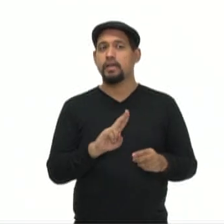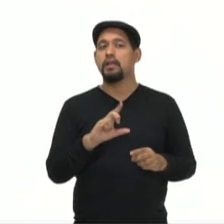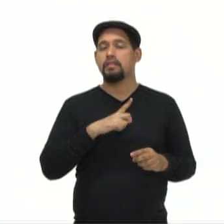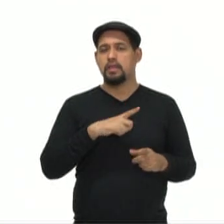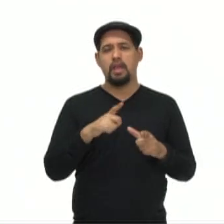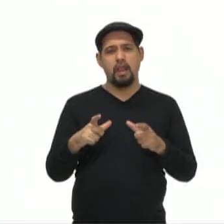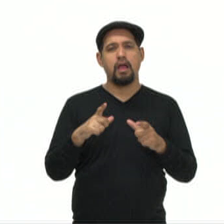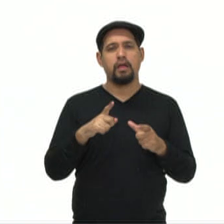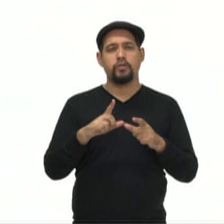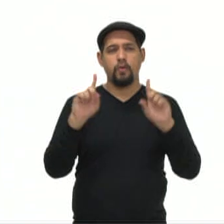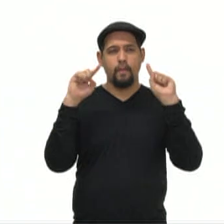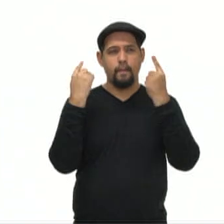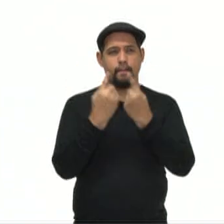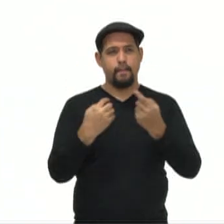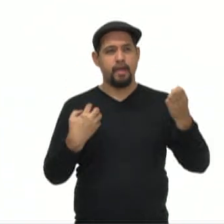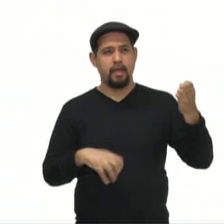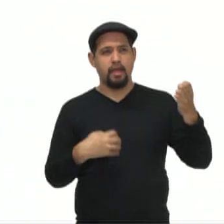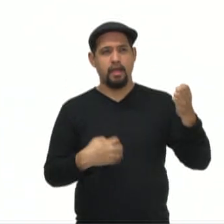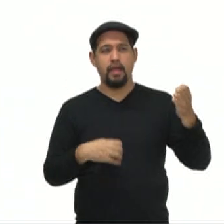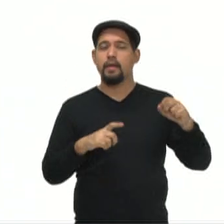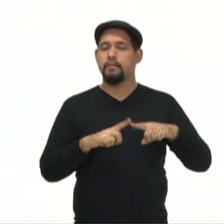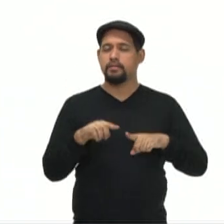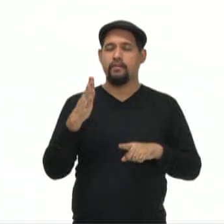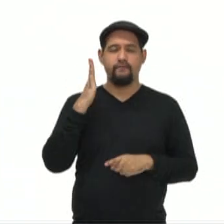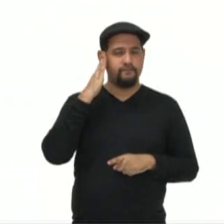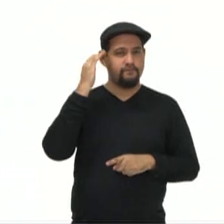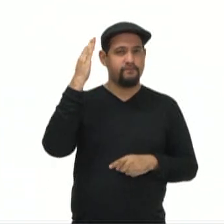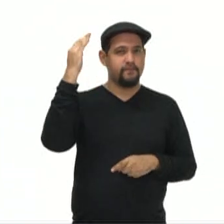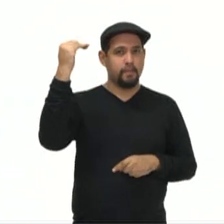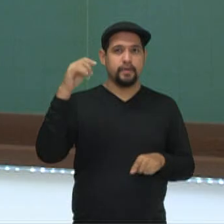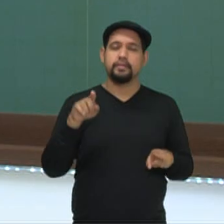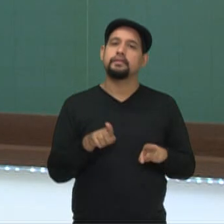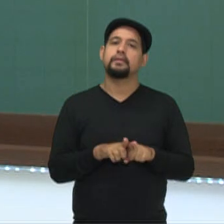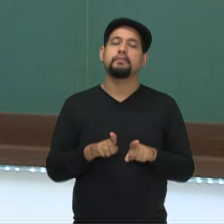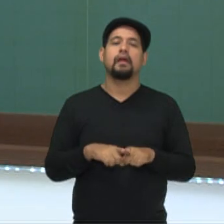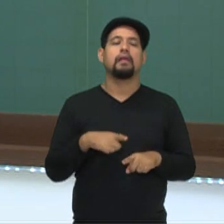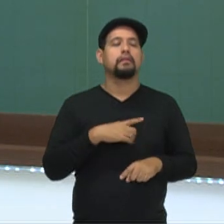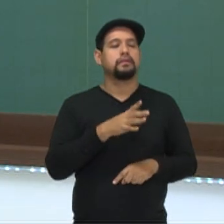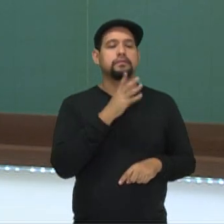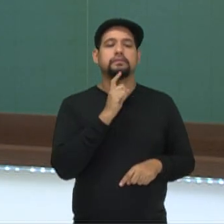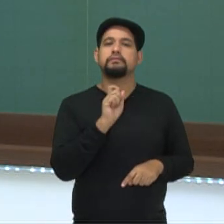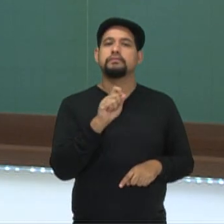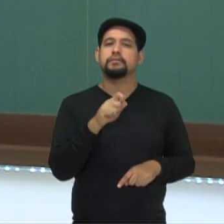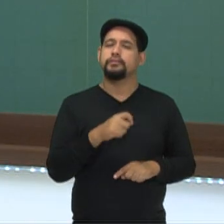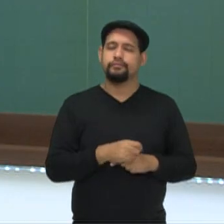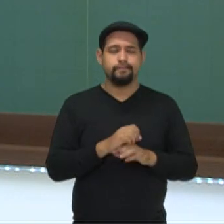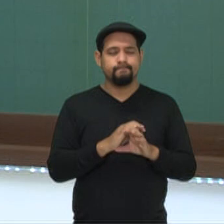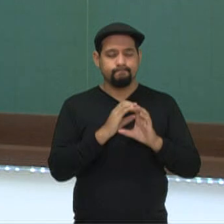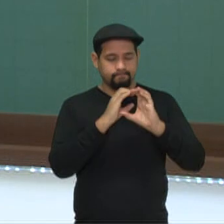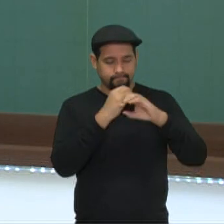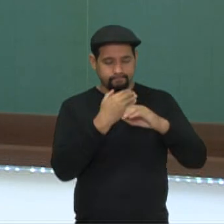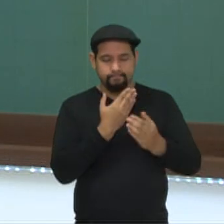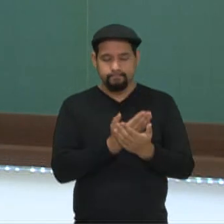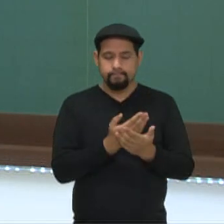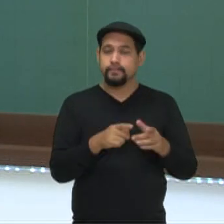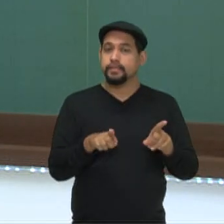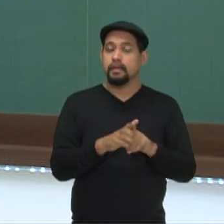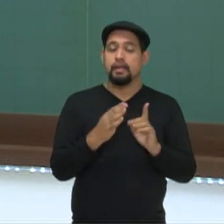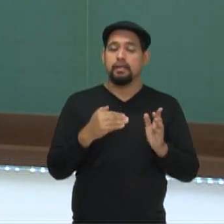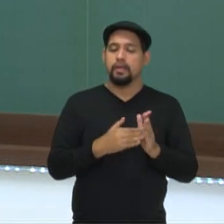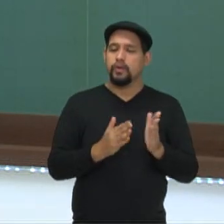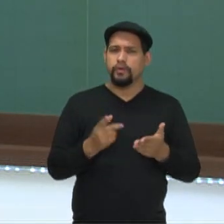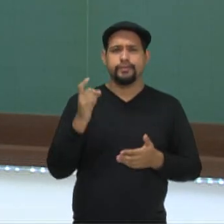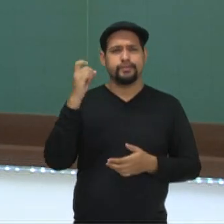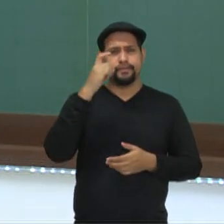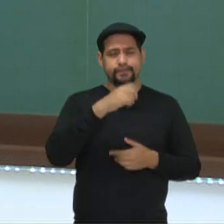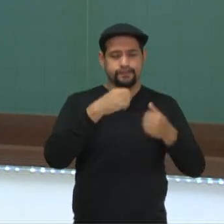Tem várias, mas essa é uma das mais conhecidas. Inclusive, eles tinham um conhecimento astronômico fabuloso, que até hoje é